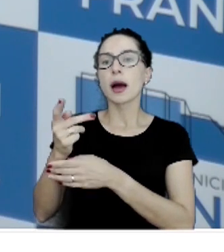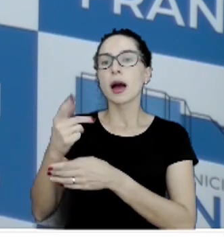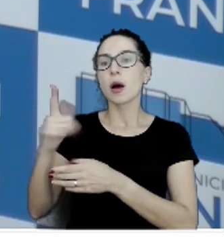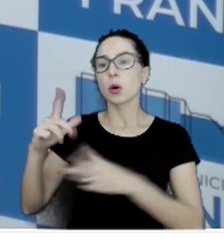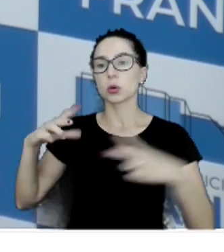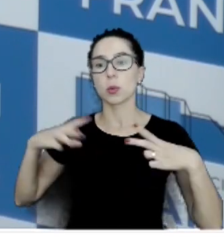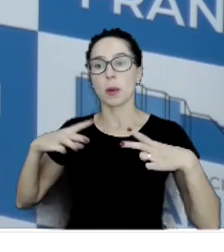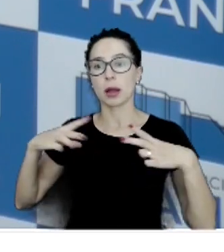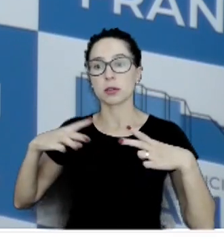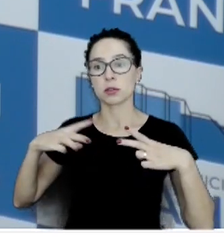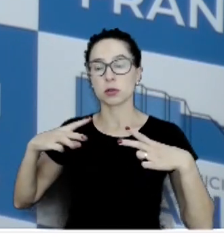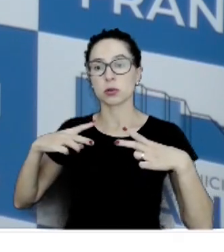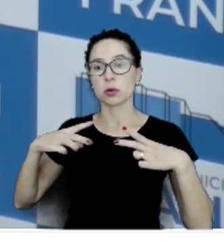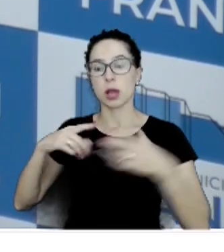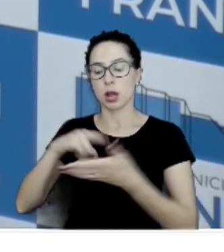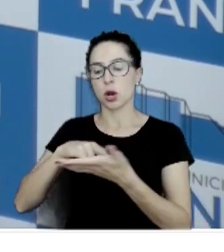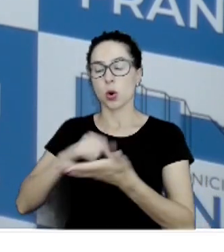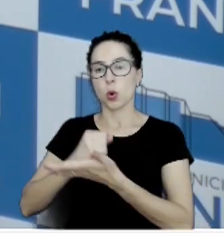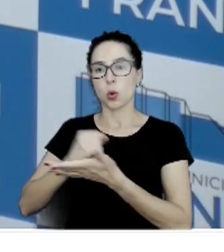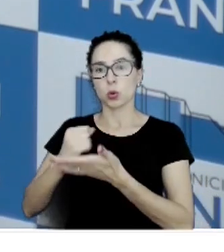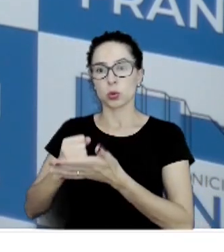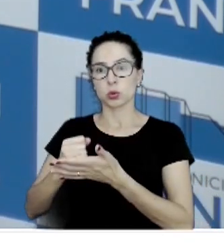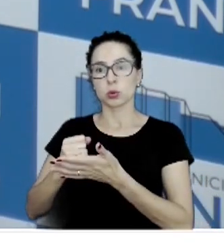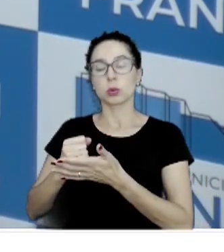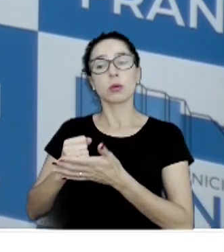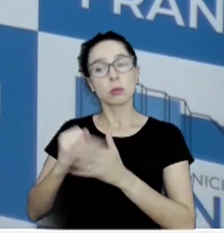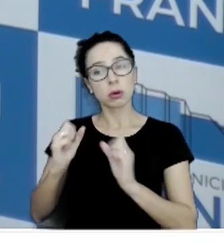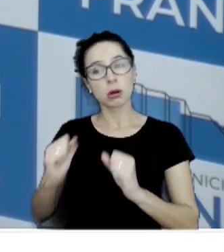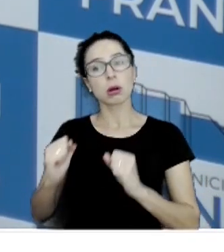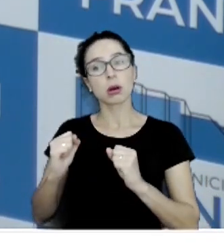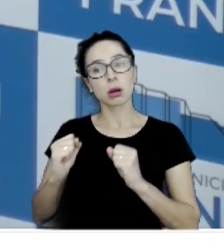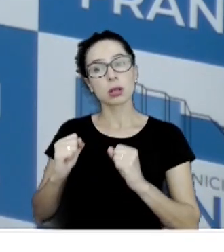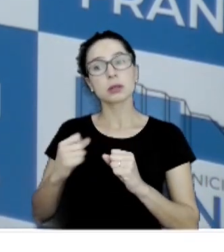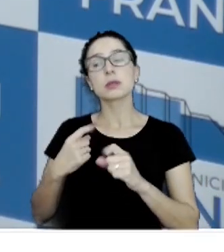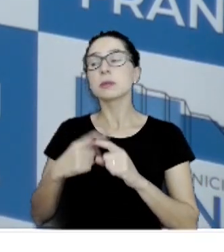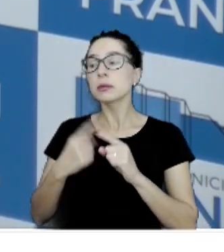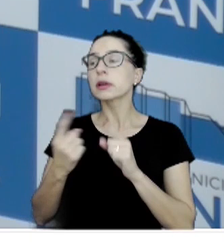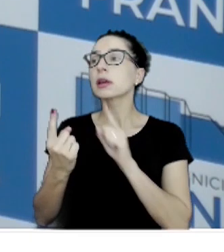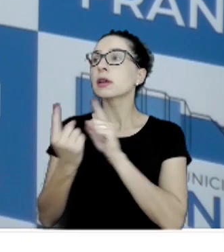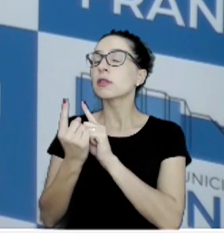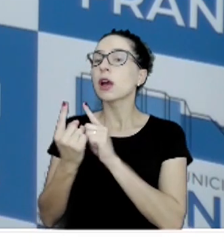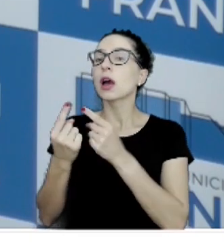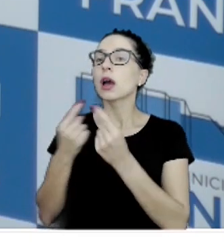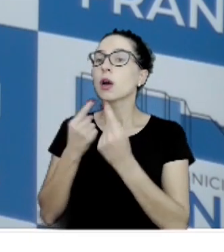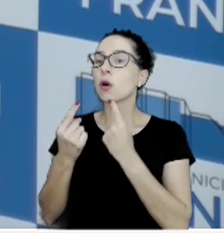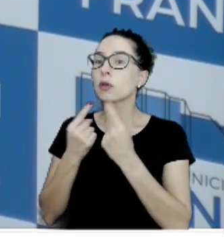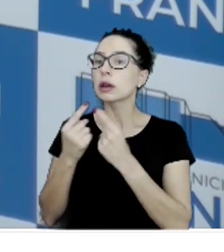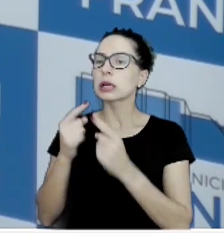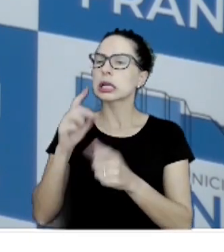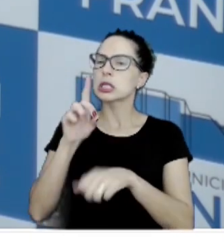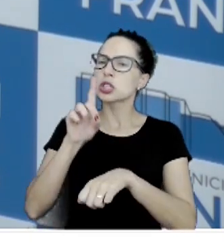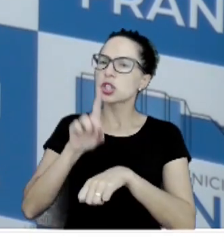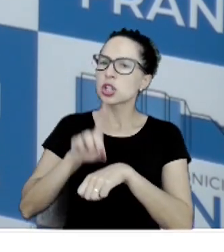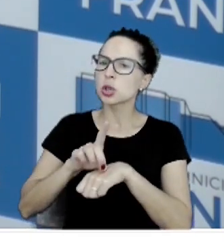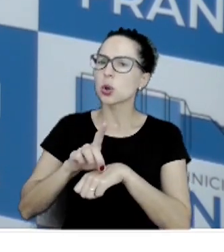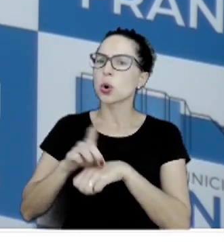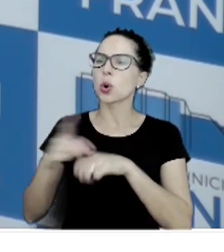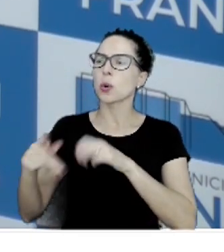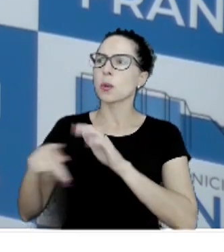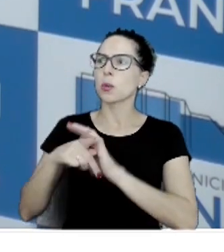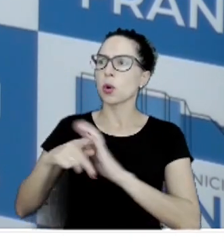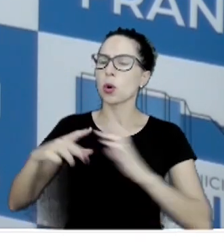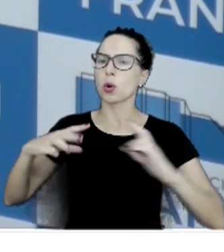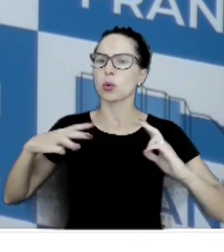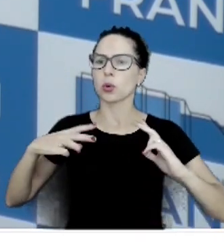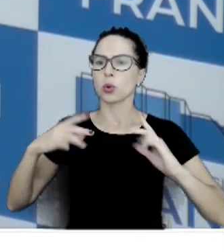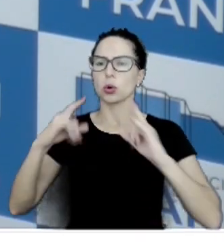privada? Por que não buscar conversar com a diretoria, com os proprietários dessas entidades